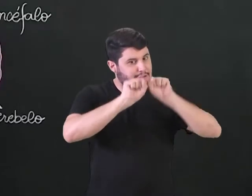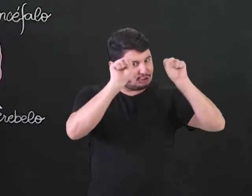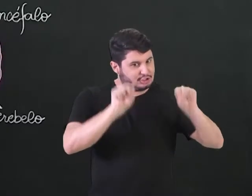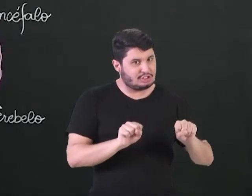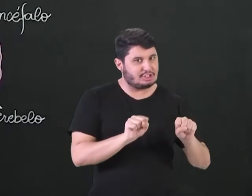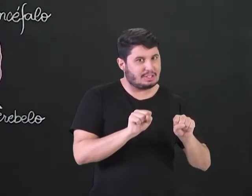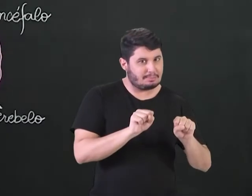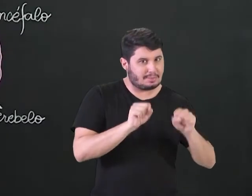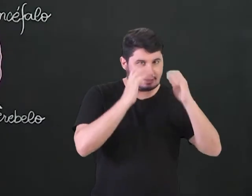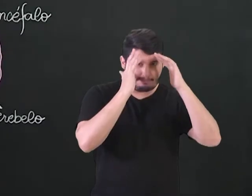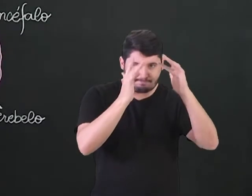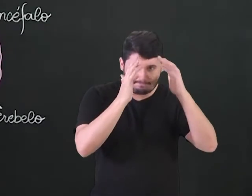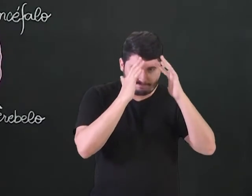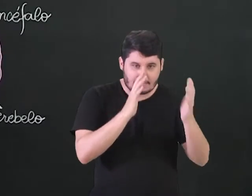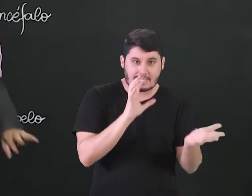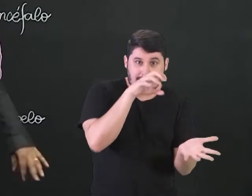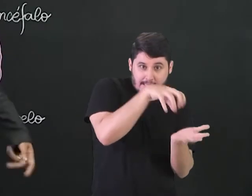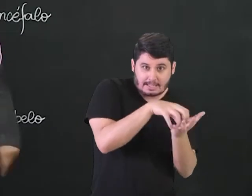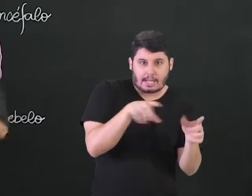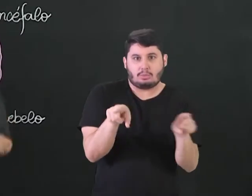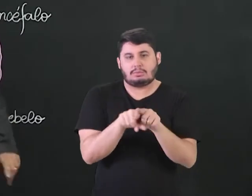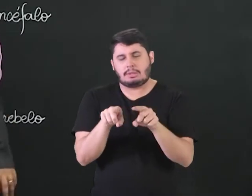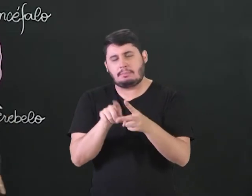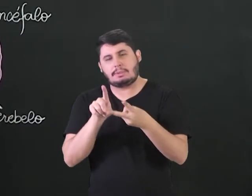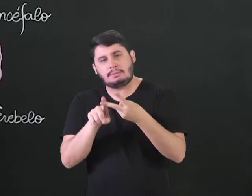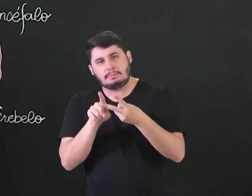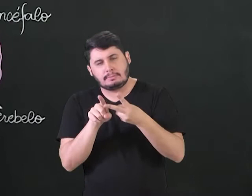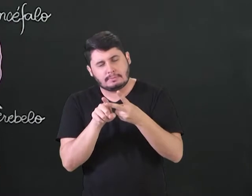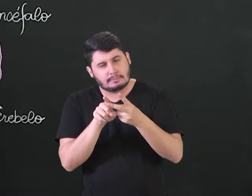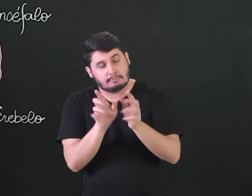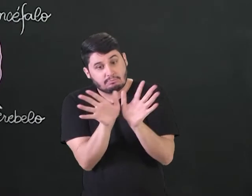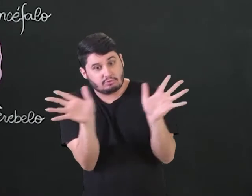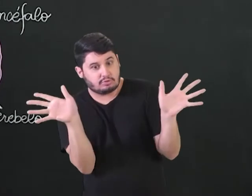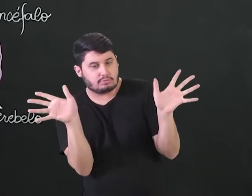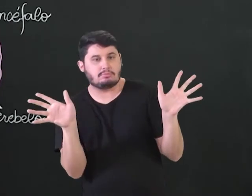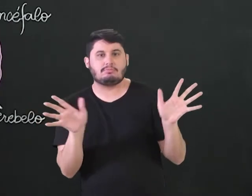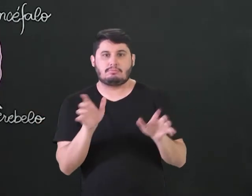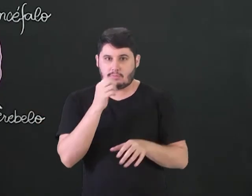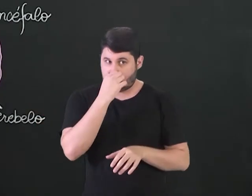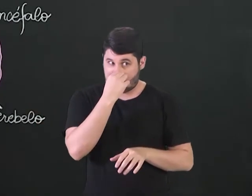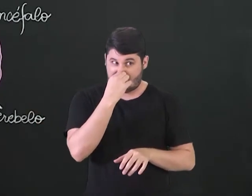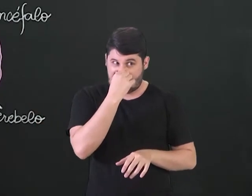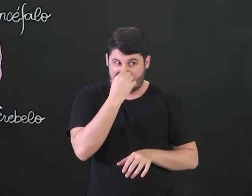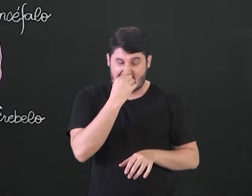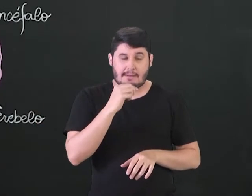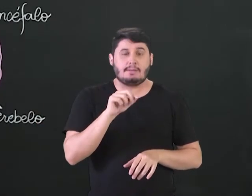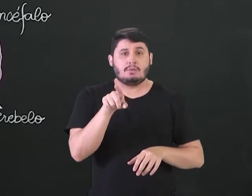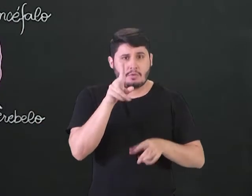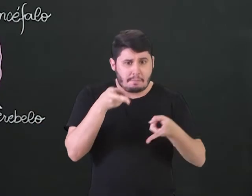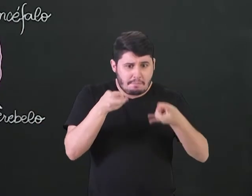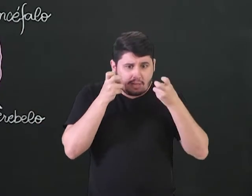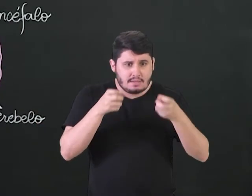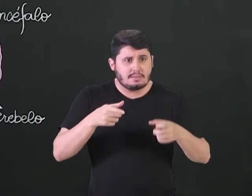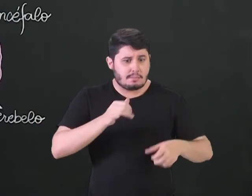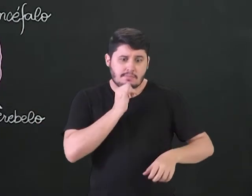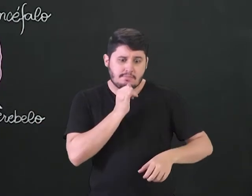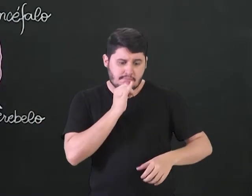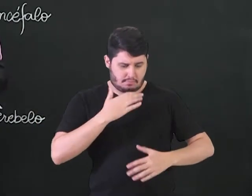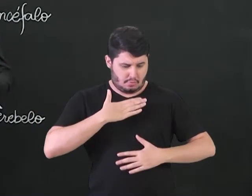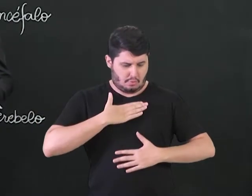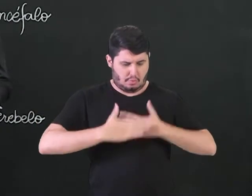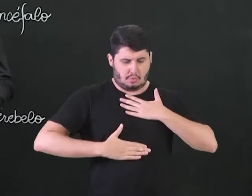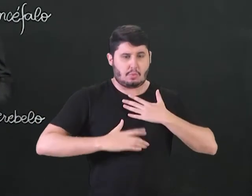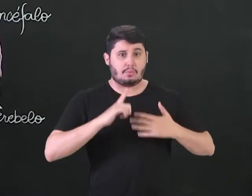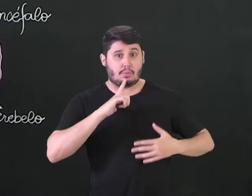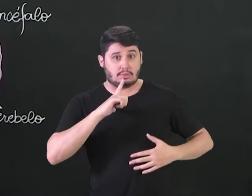nervoso periférico, você pensa assim, ah, ele está se ramificando, é só braço e perna. Não, ele vai se ramificando. Reparem isso aqui, ó. Ele está se